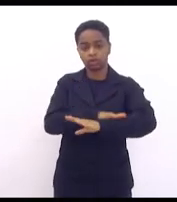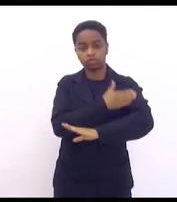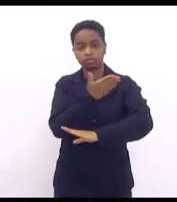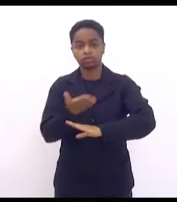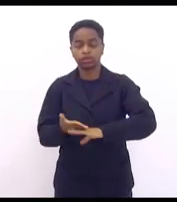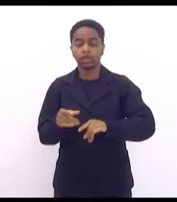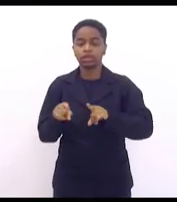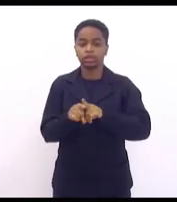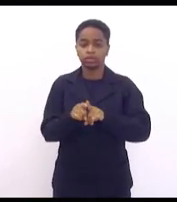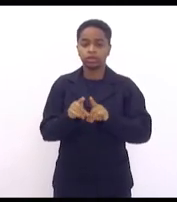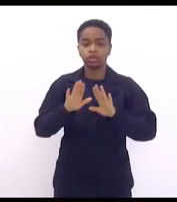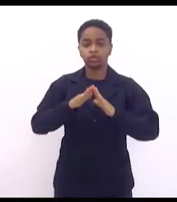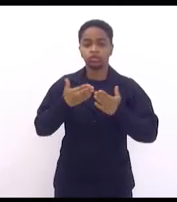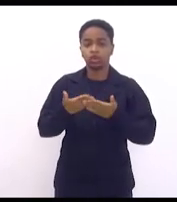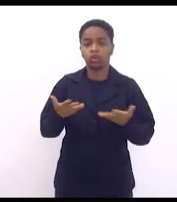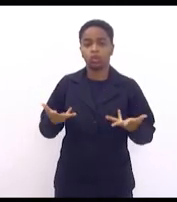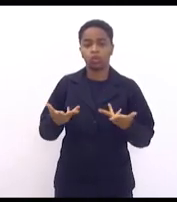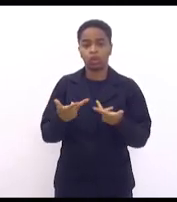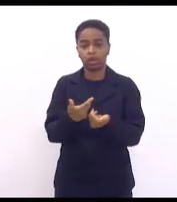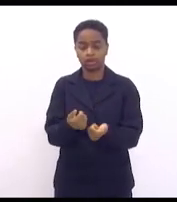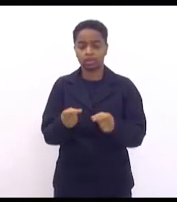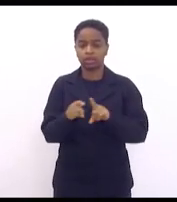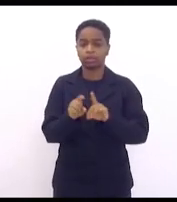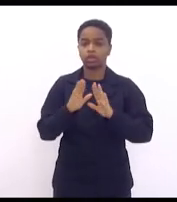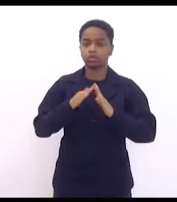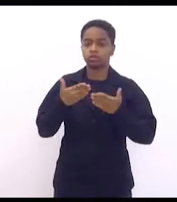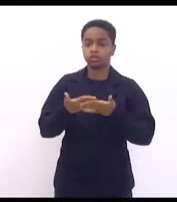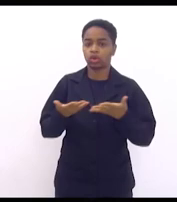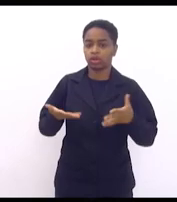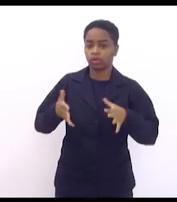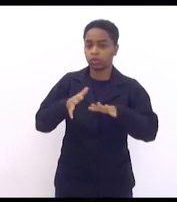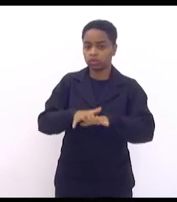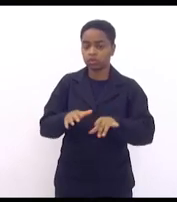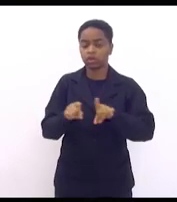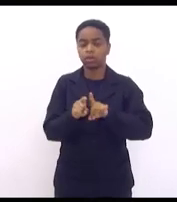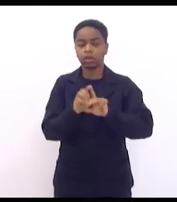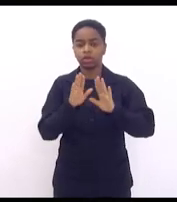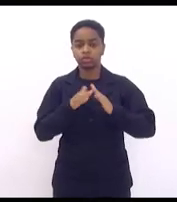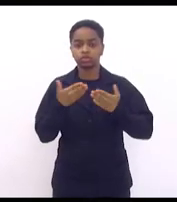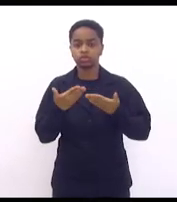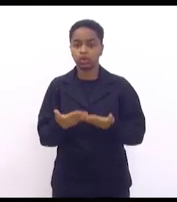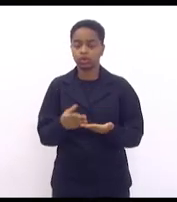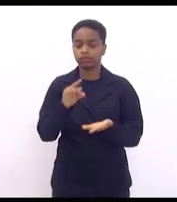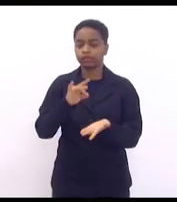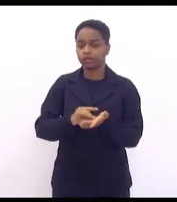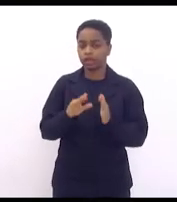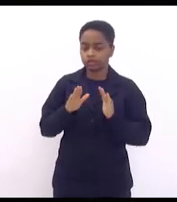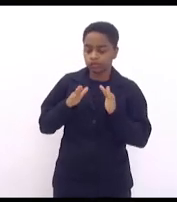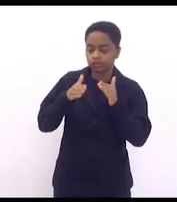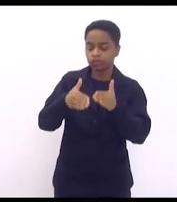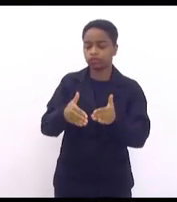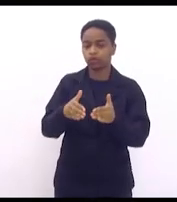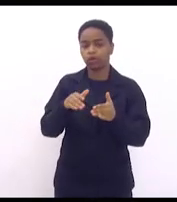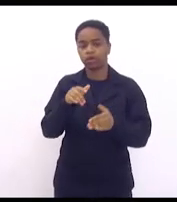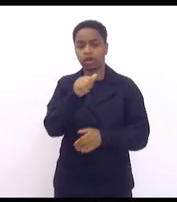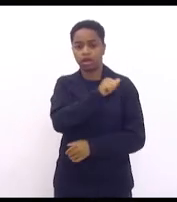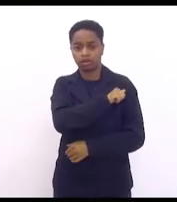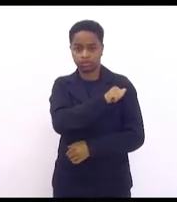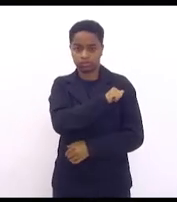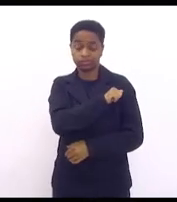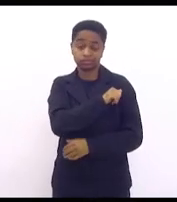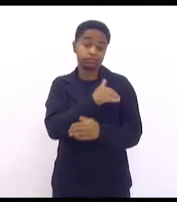com uma escola de qualidade, uma escola inclusiva e uma escola dedicada ao aluno,